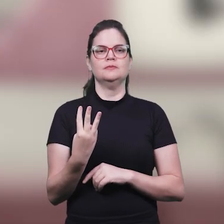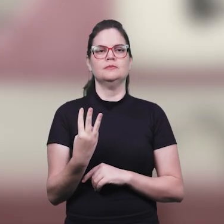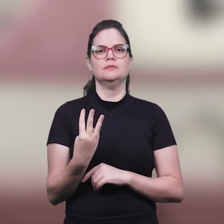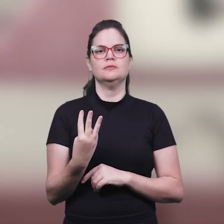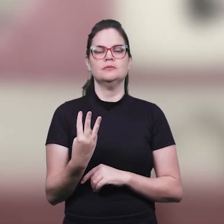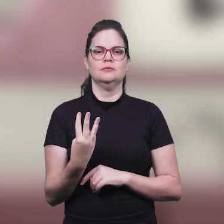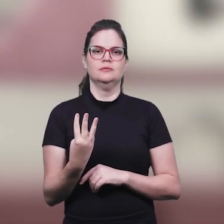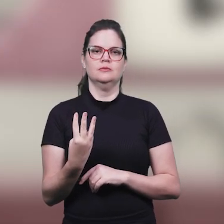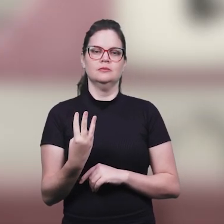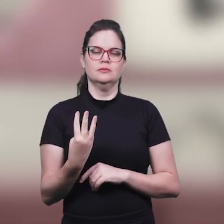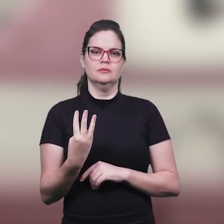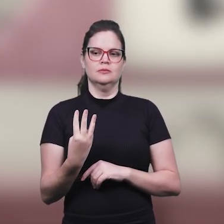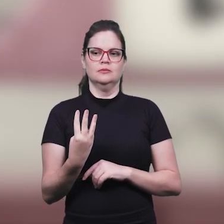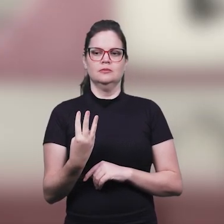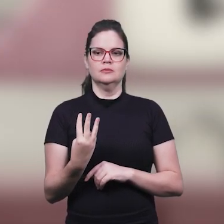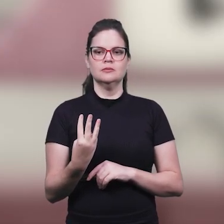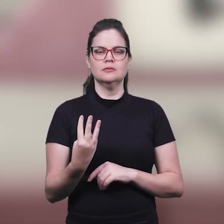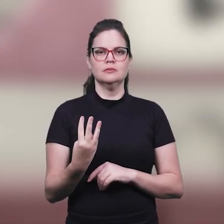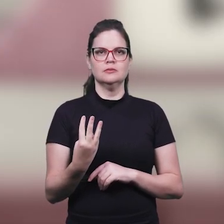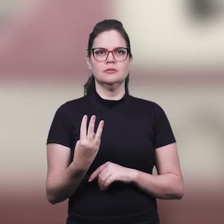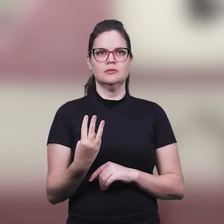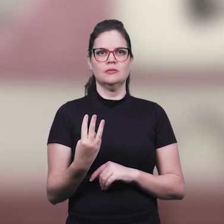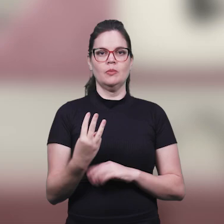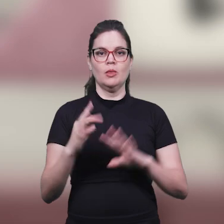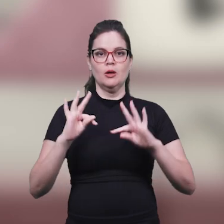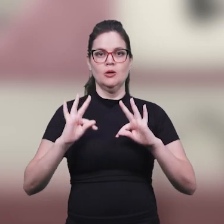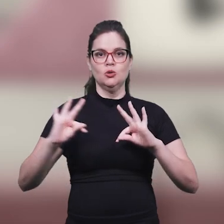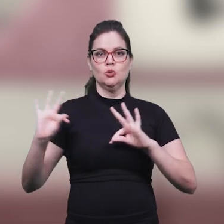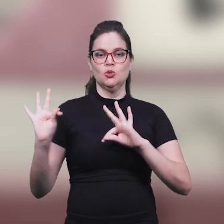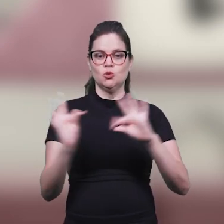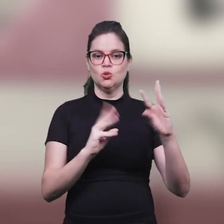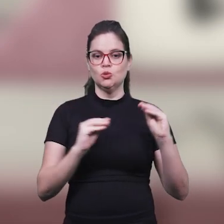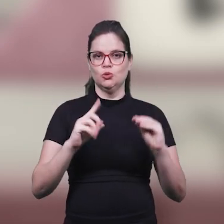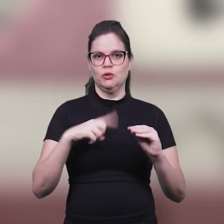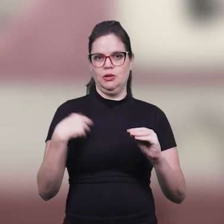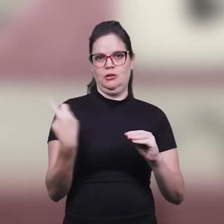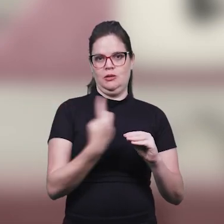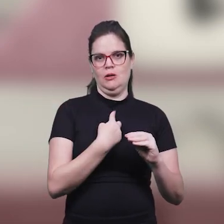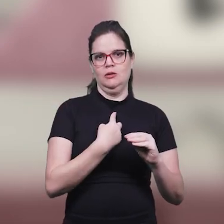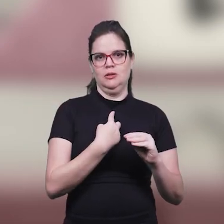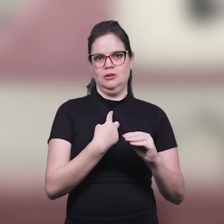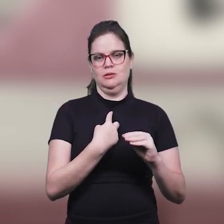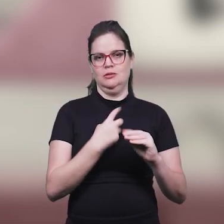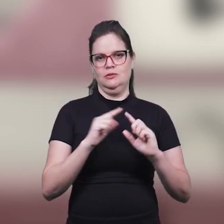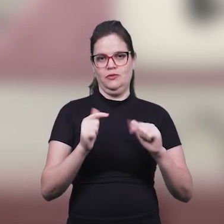tinha tudo que a gente fazia, para vocês terem ideia...